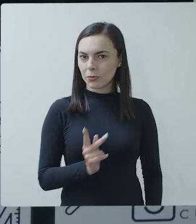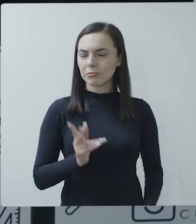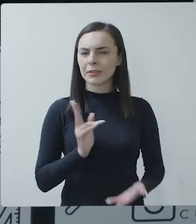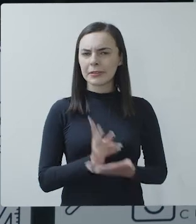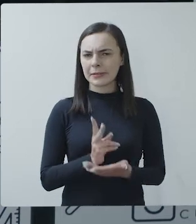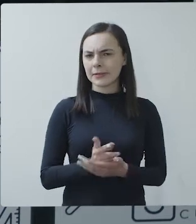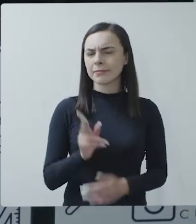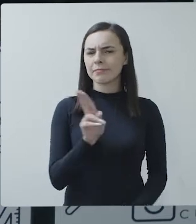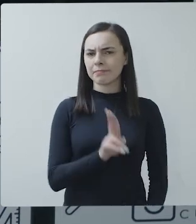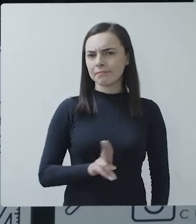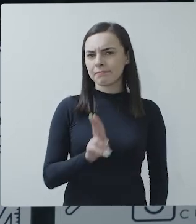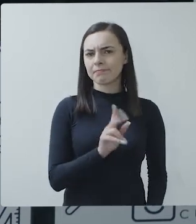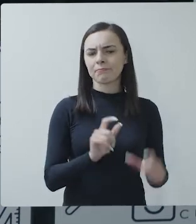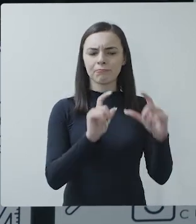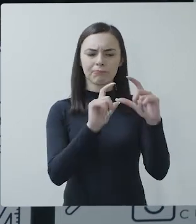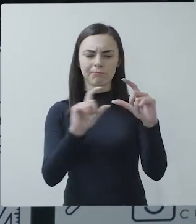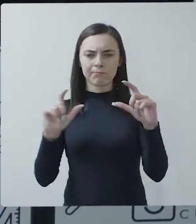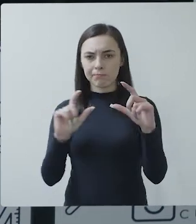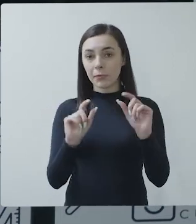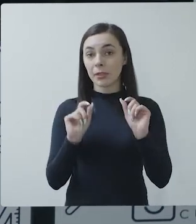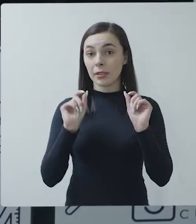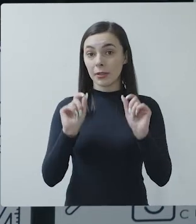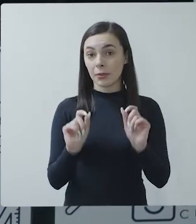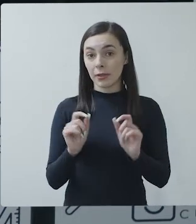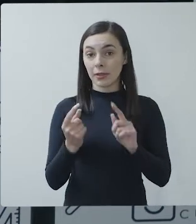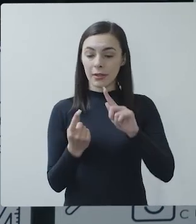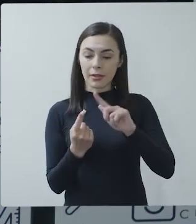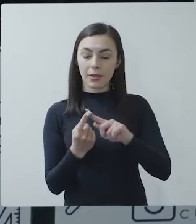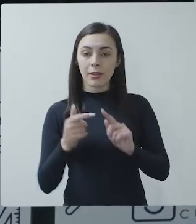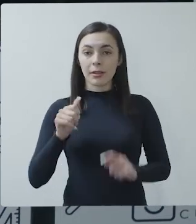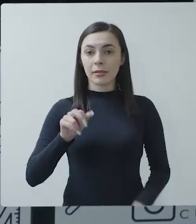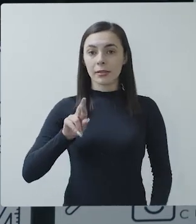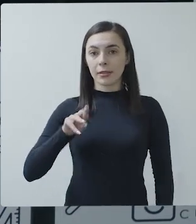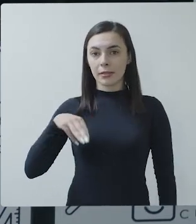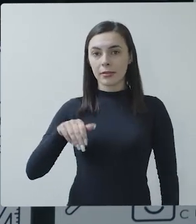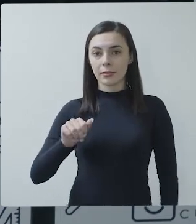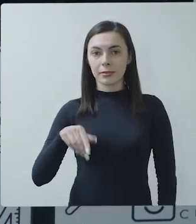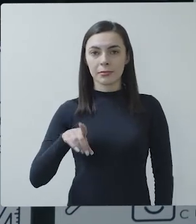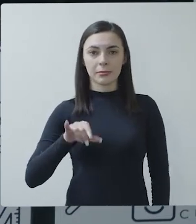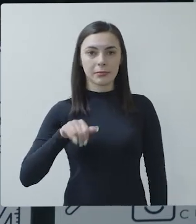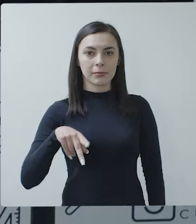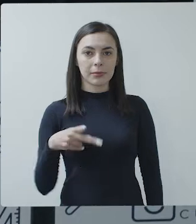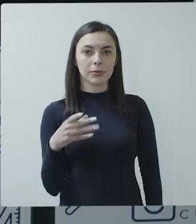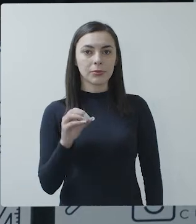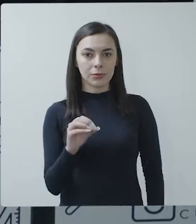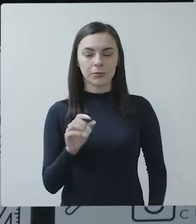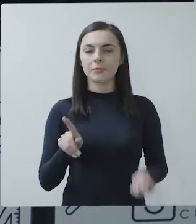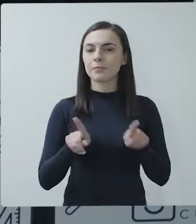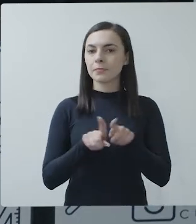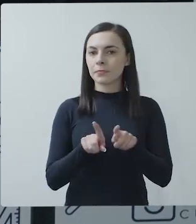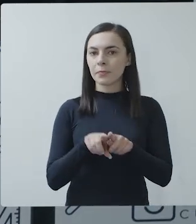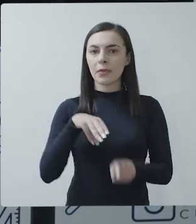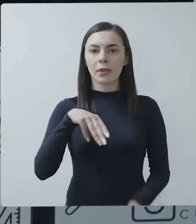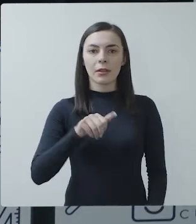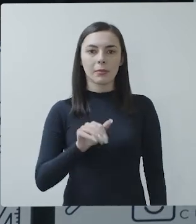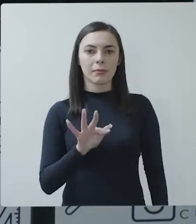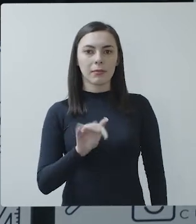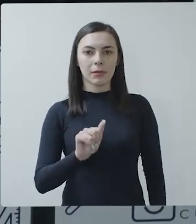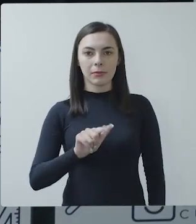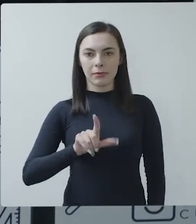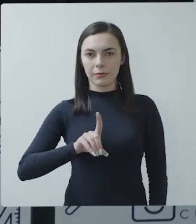que nós fazemos tirinhas com eles, que é o Armandinho e a Mafalda. Então vamos